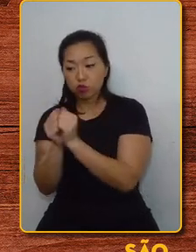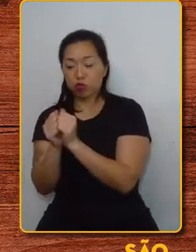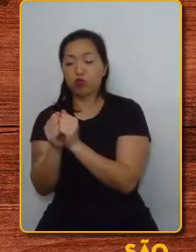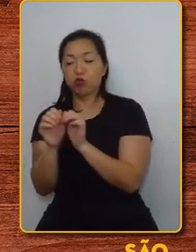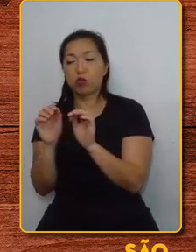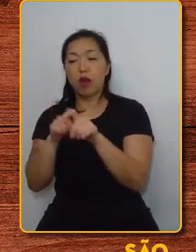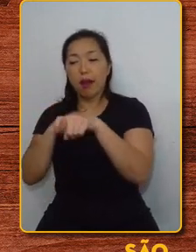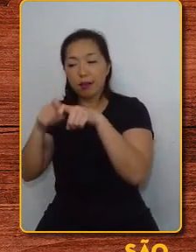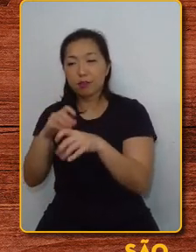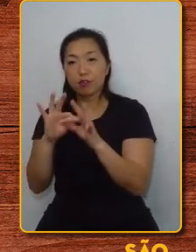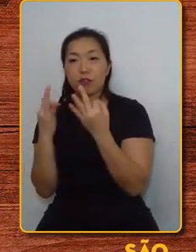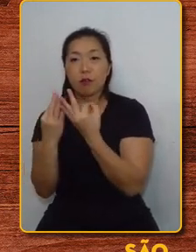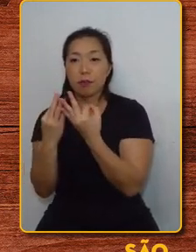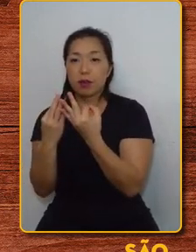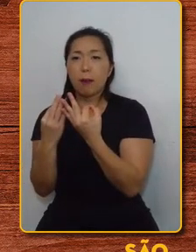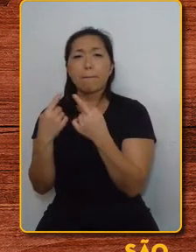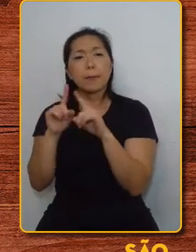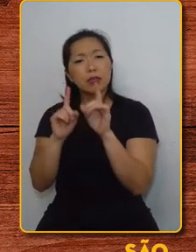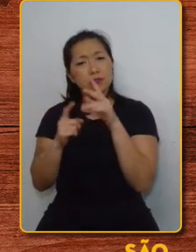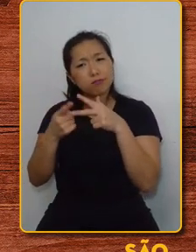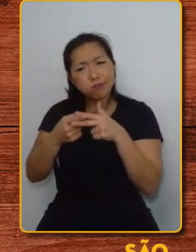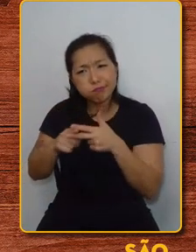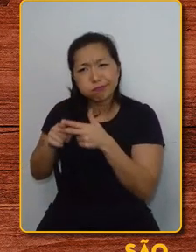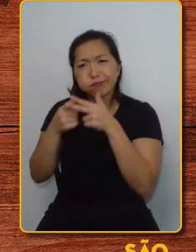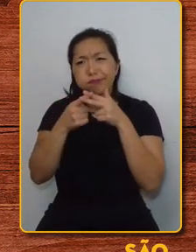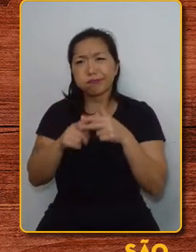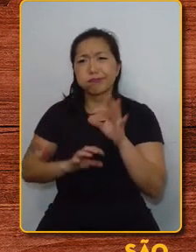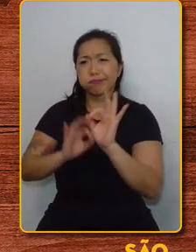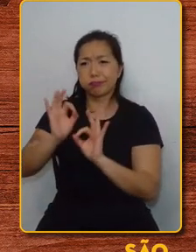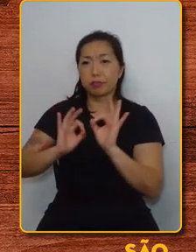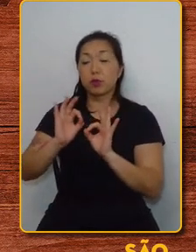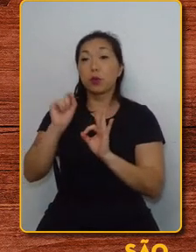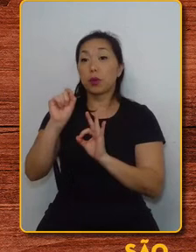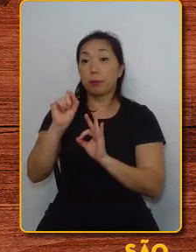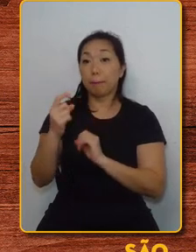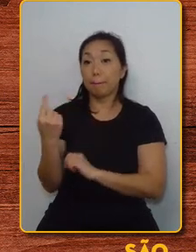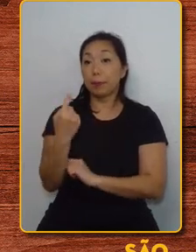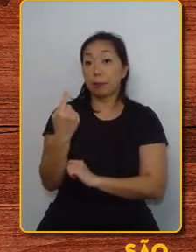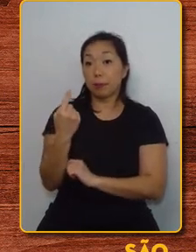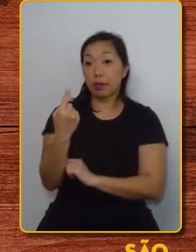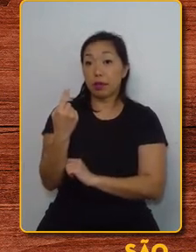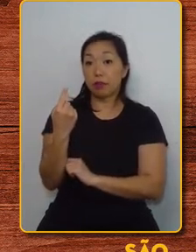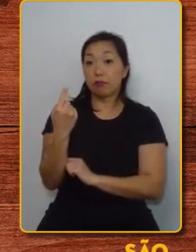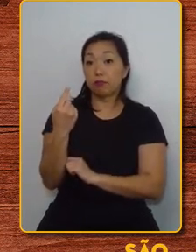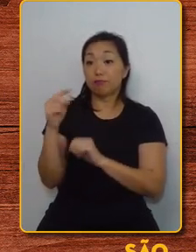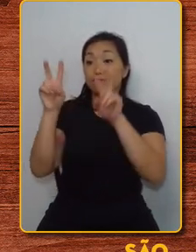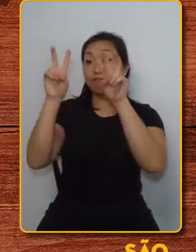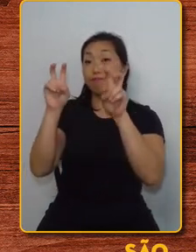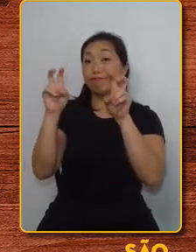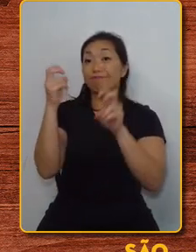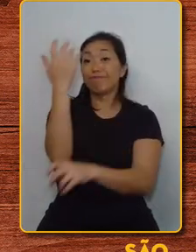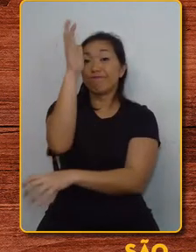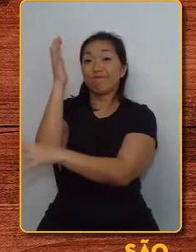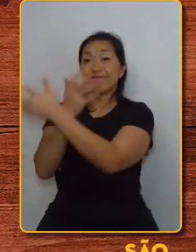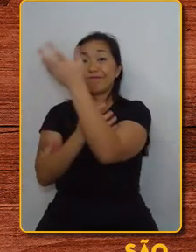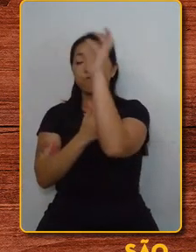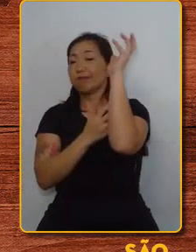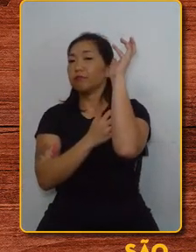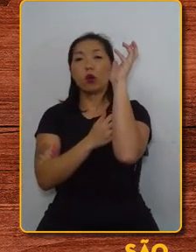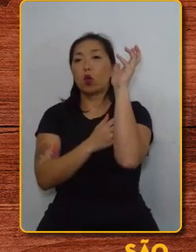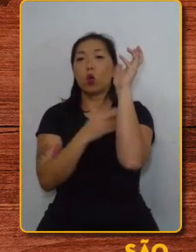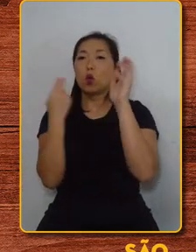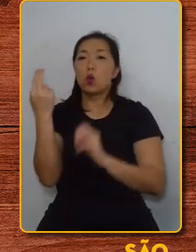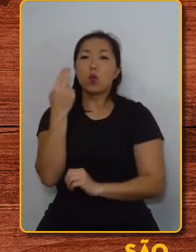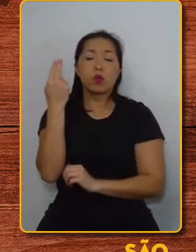Tereza. Primeiro, Adriana, na questão ambiental, não é possível você manter um padrão de agricultura